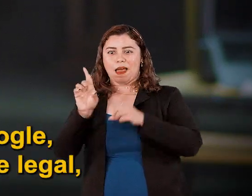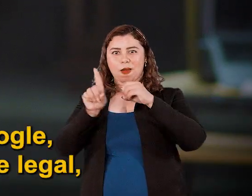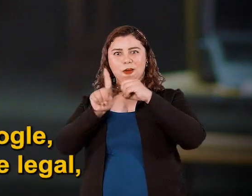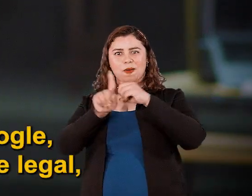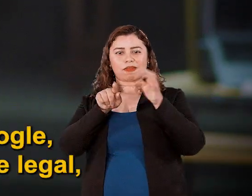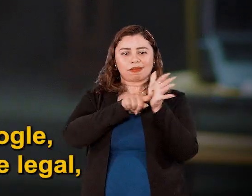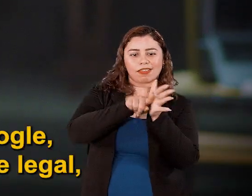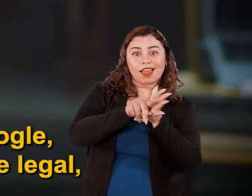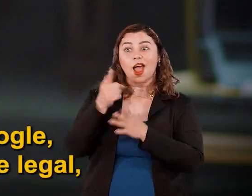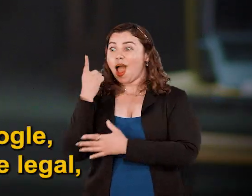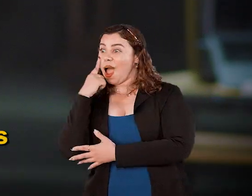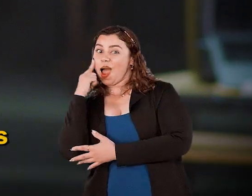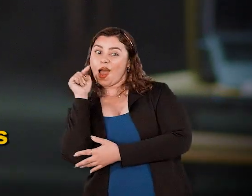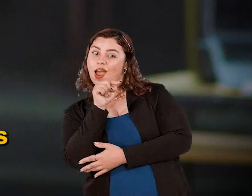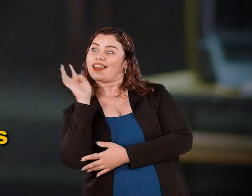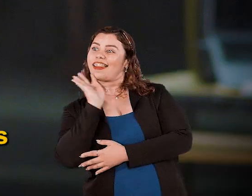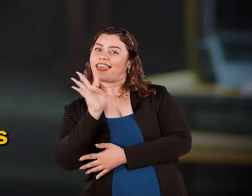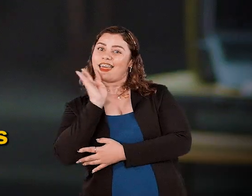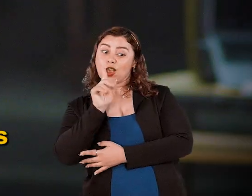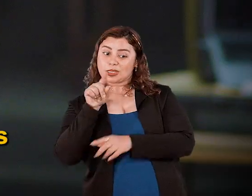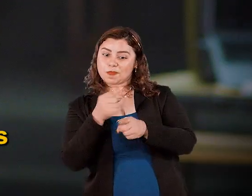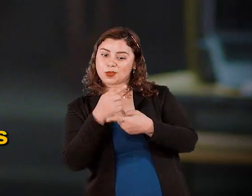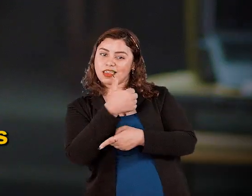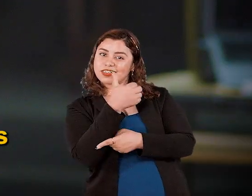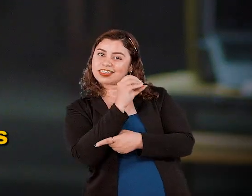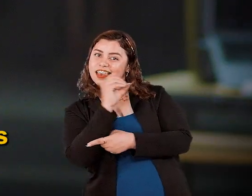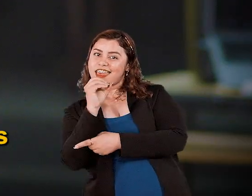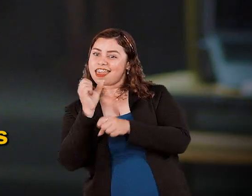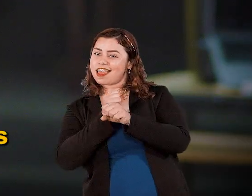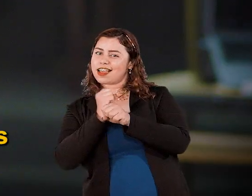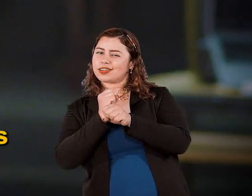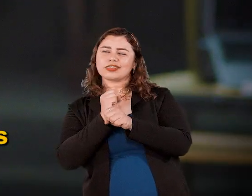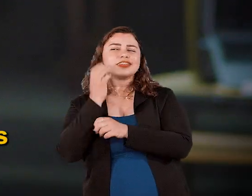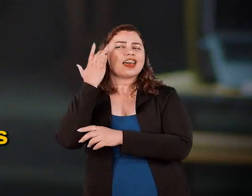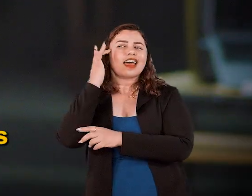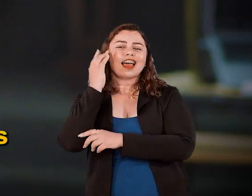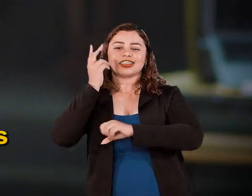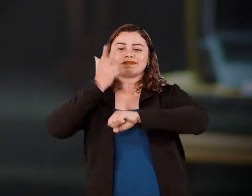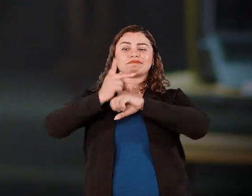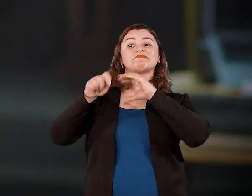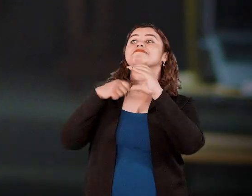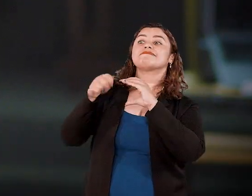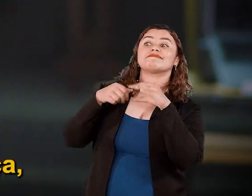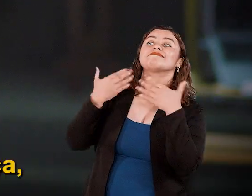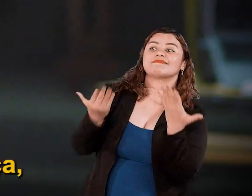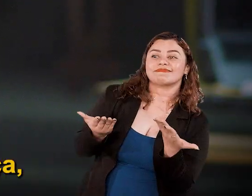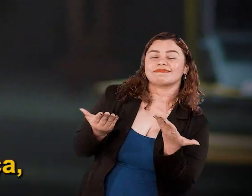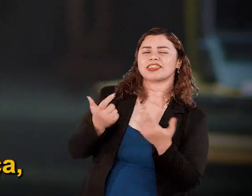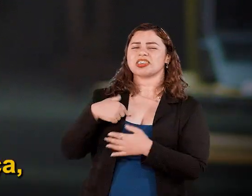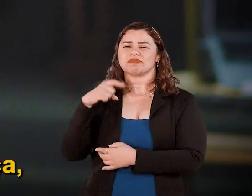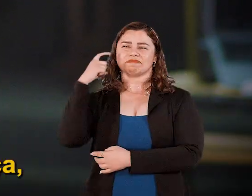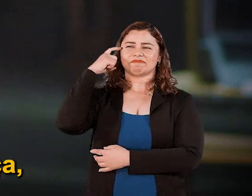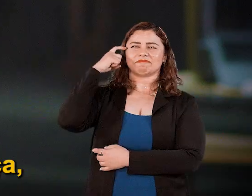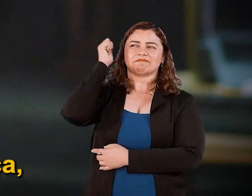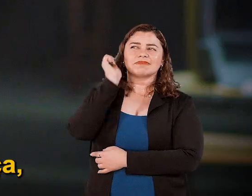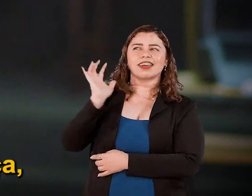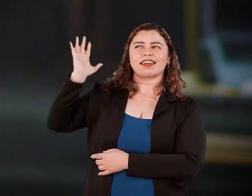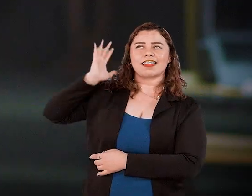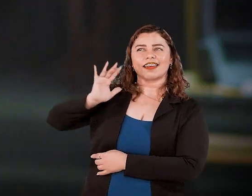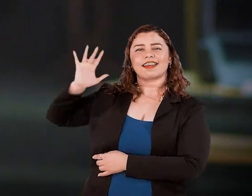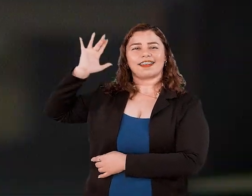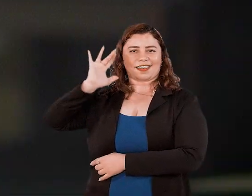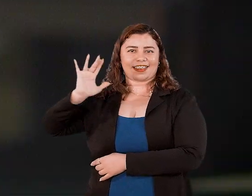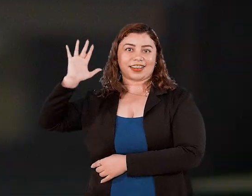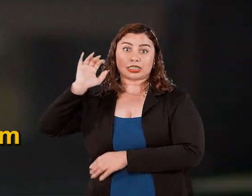Google, pesquisou e falou para mim: olha que legal, essa música vai fazer 100 anos, que tal se a gente gravasse? E eu fiquei com aquilo na